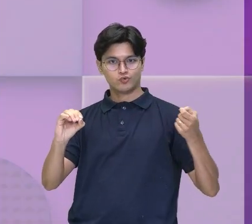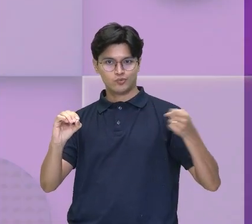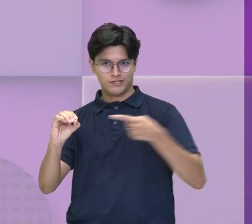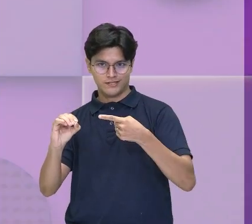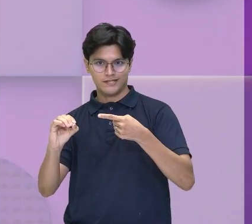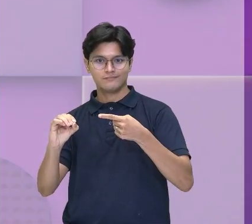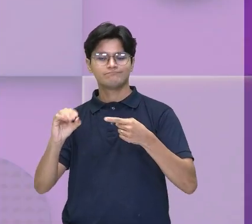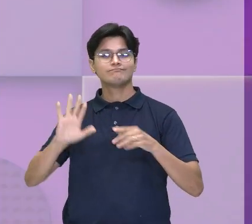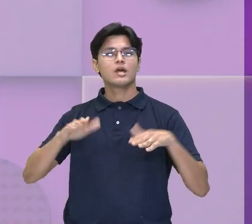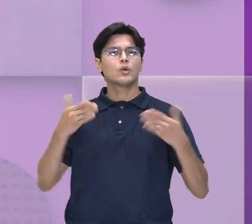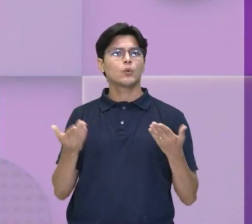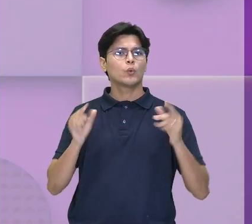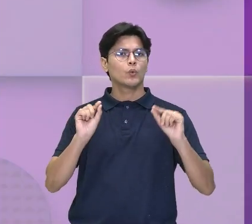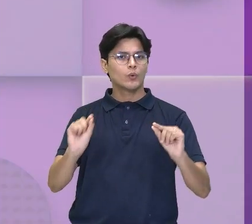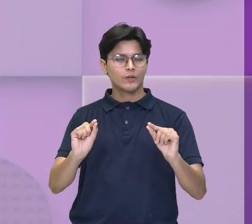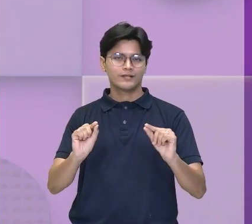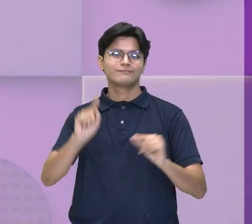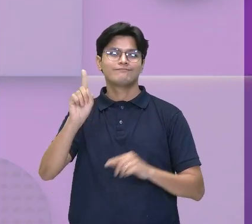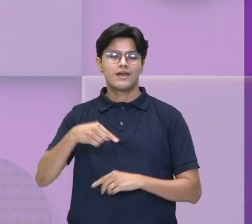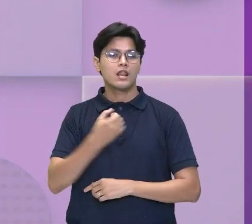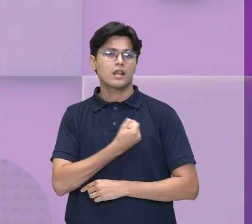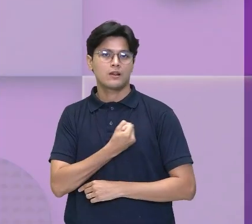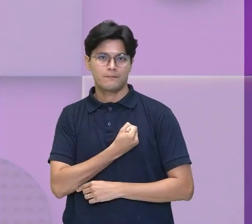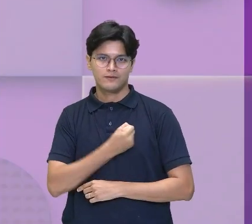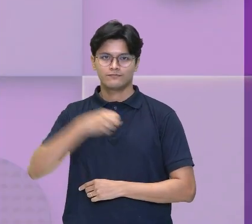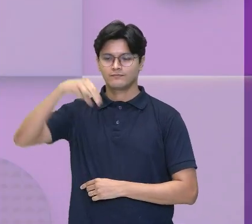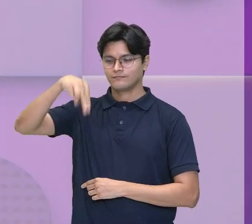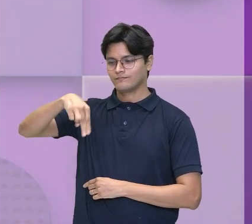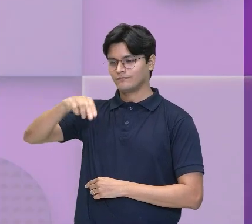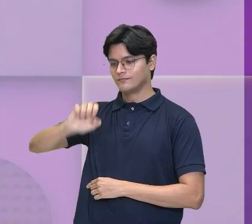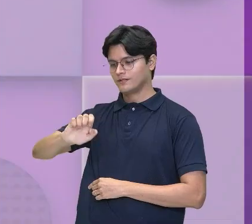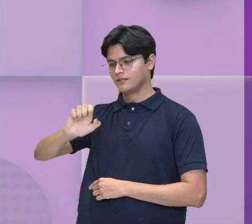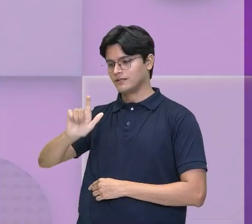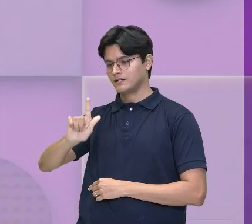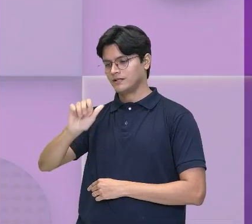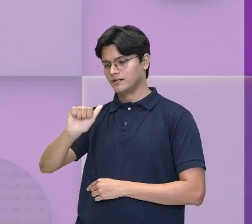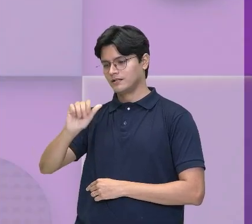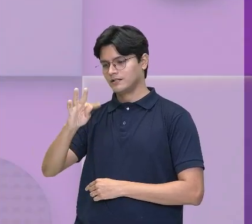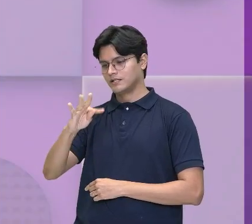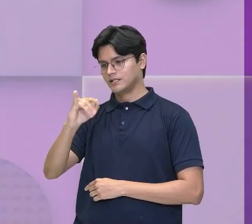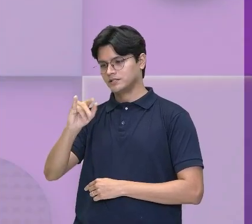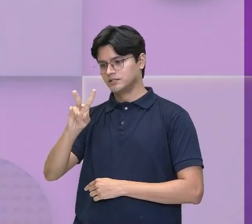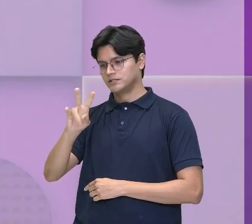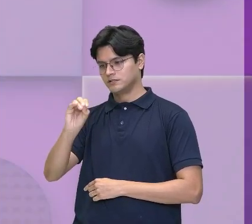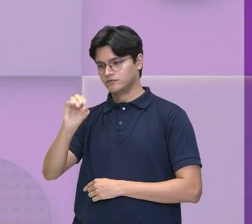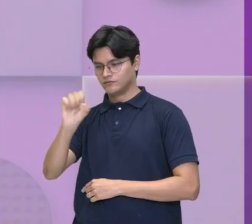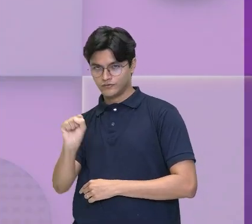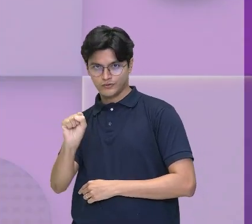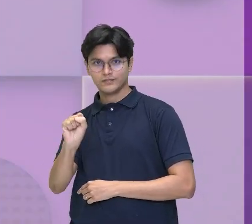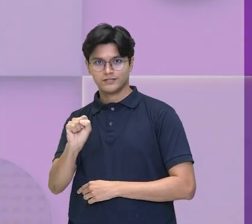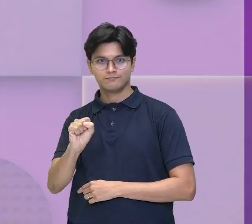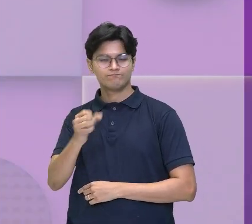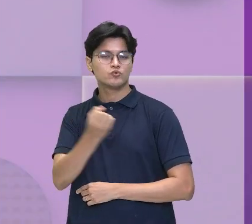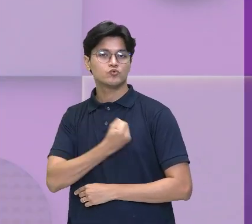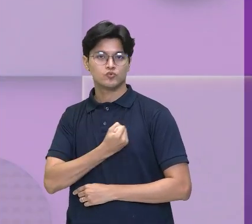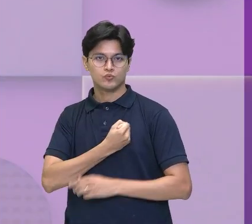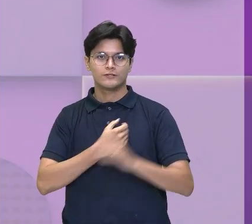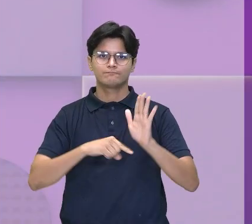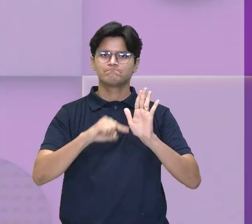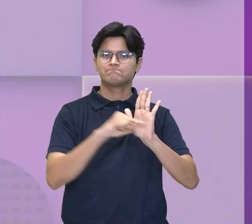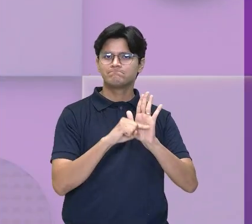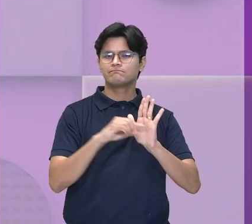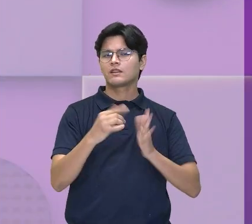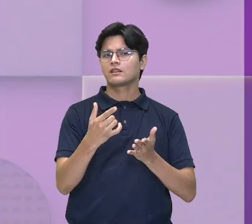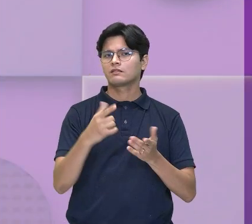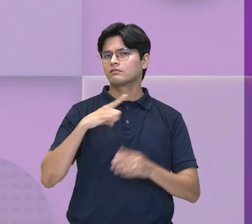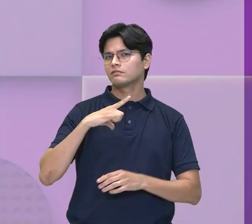são justamente os números negativos. E a gente tem vários exemplos onde a gente pode usar esses números negativos.